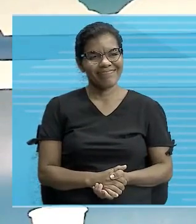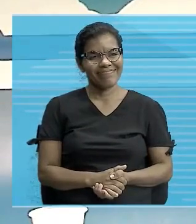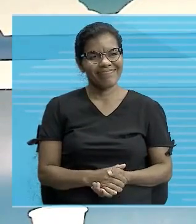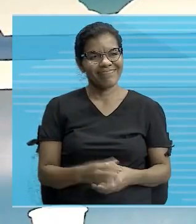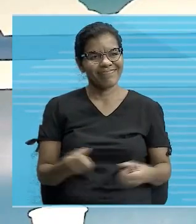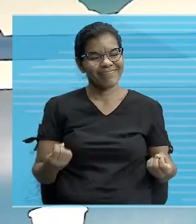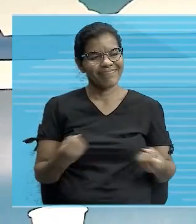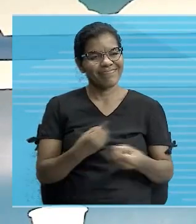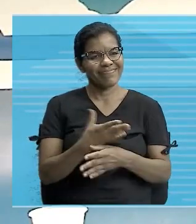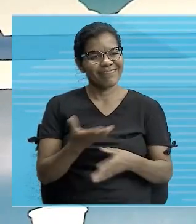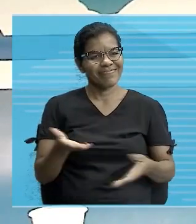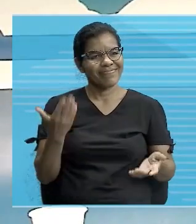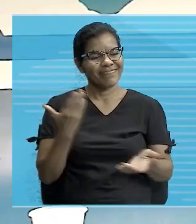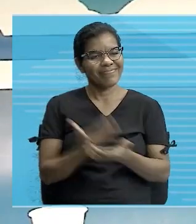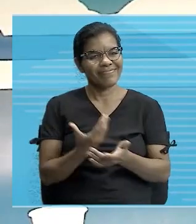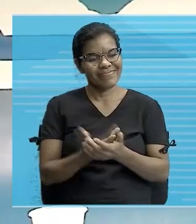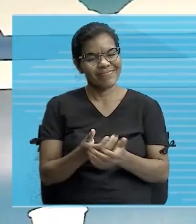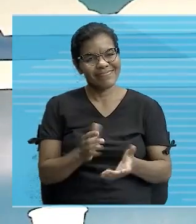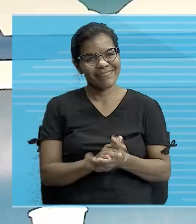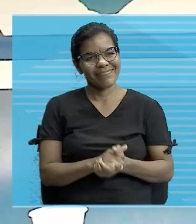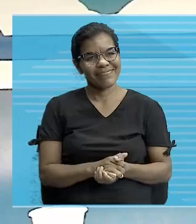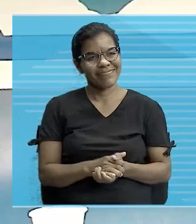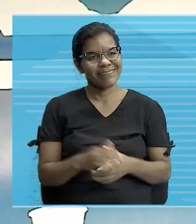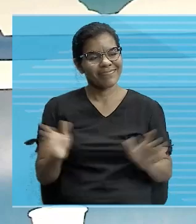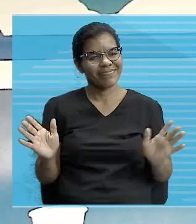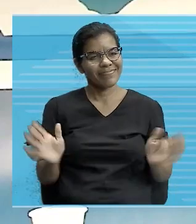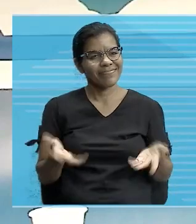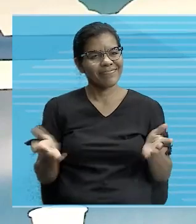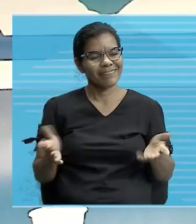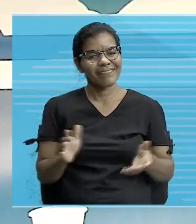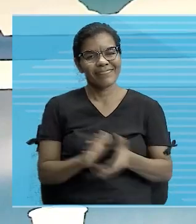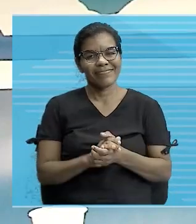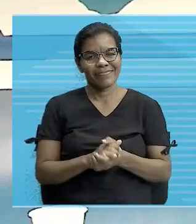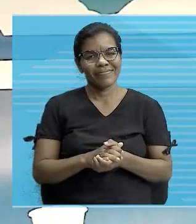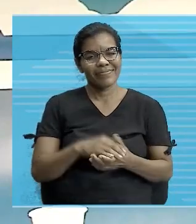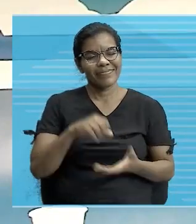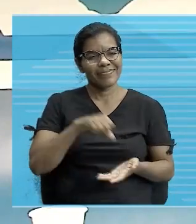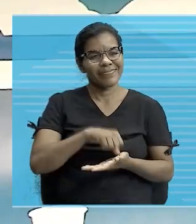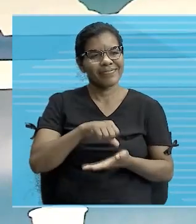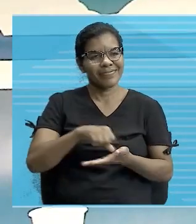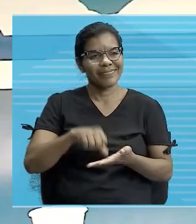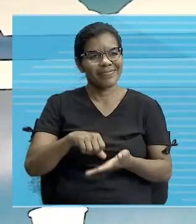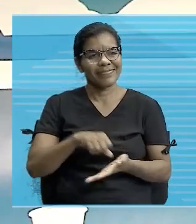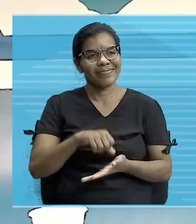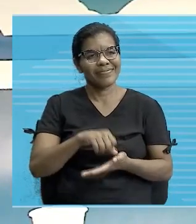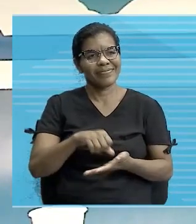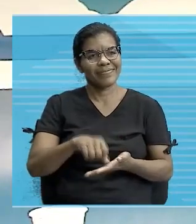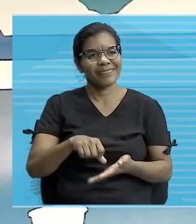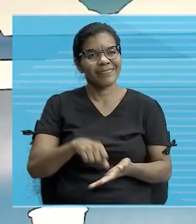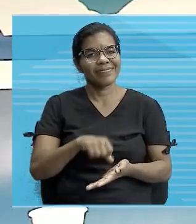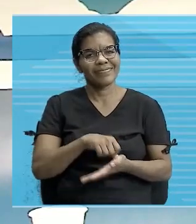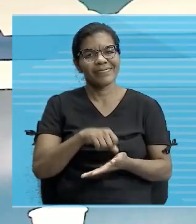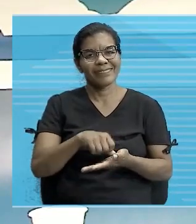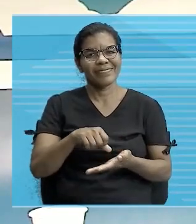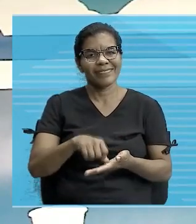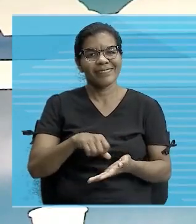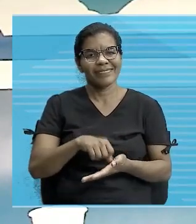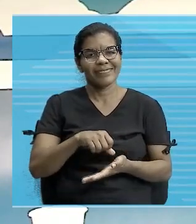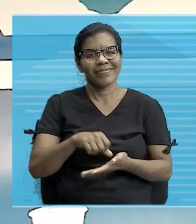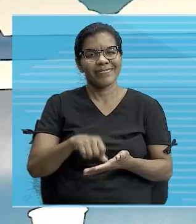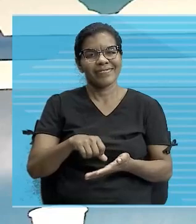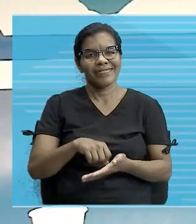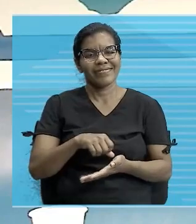pra galera de São Francisco do Piauí. Alô, Naira Natividade. Só não informou o lugar, a Naira,